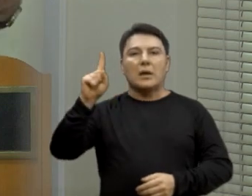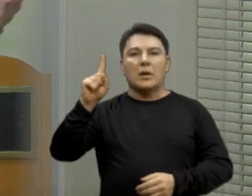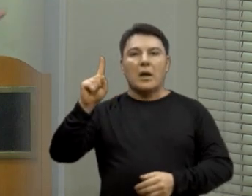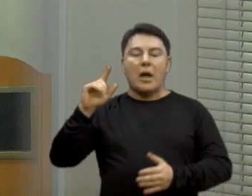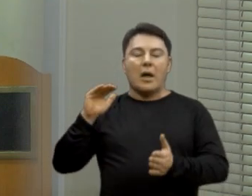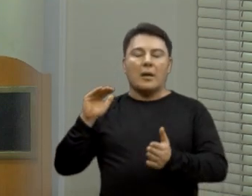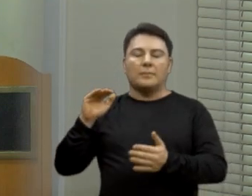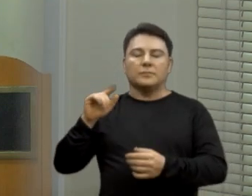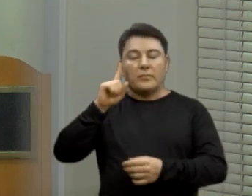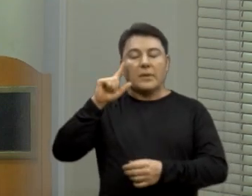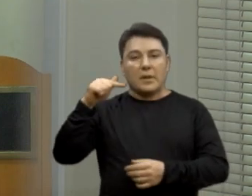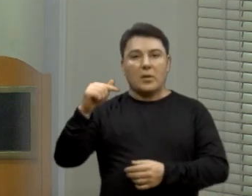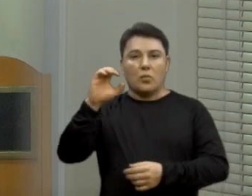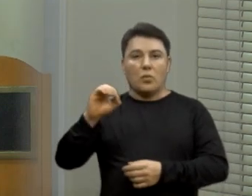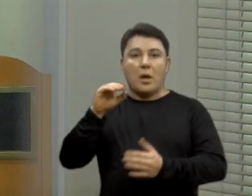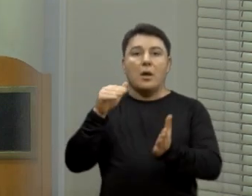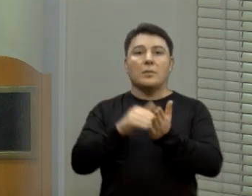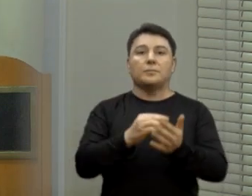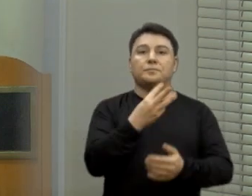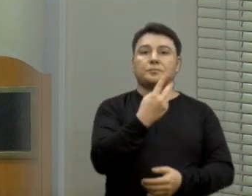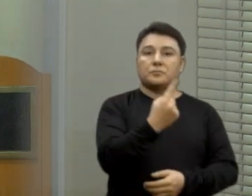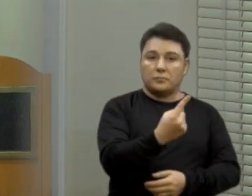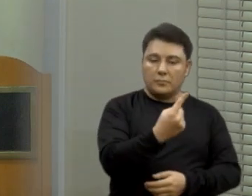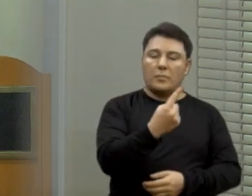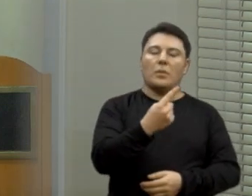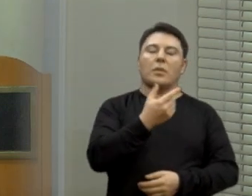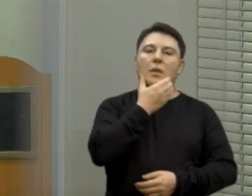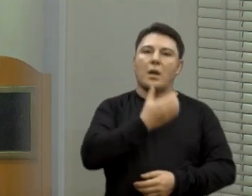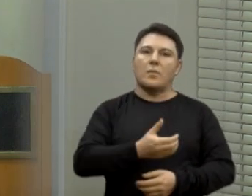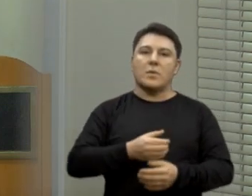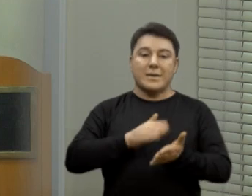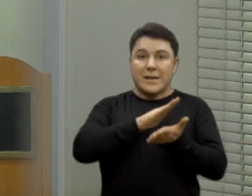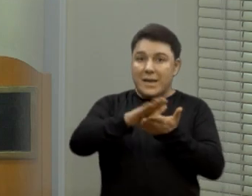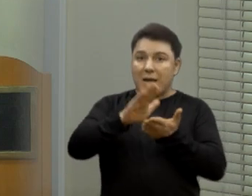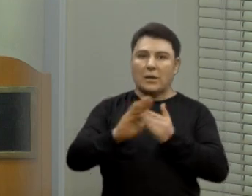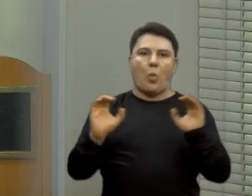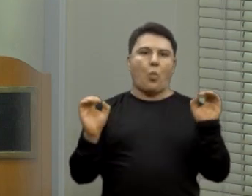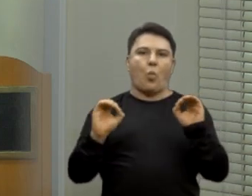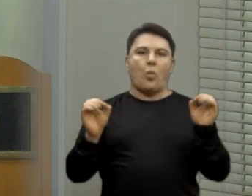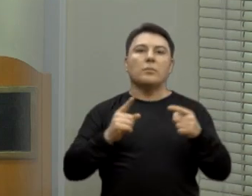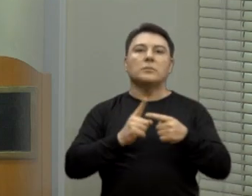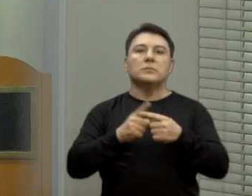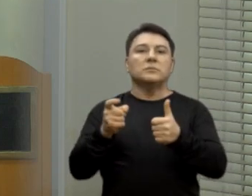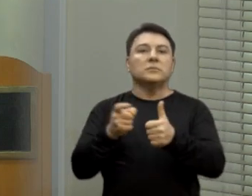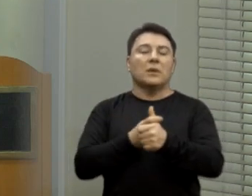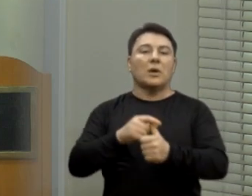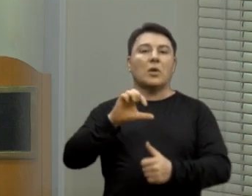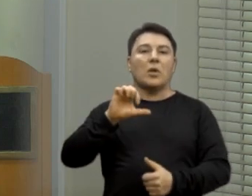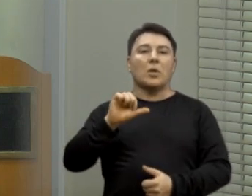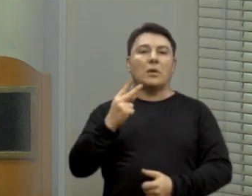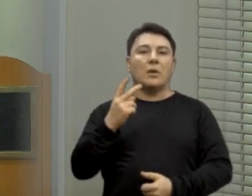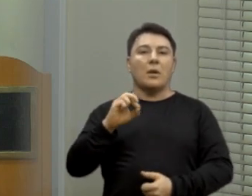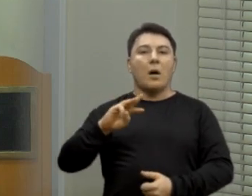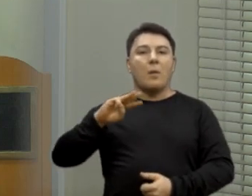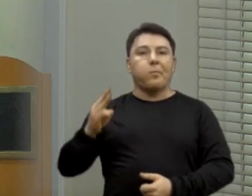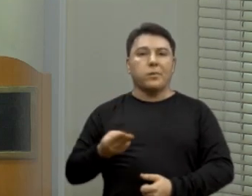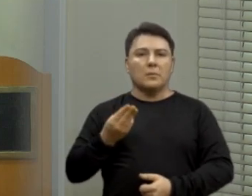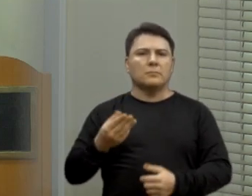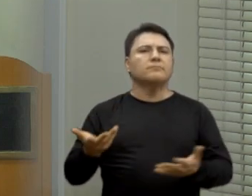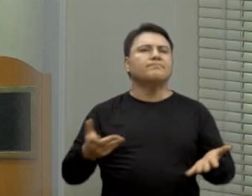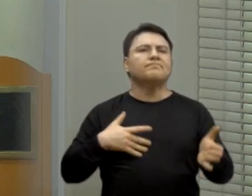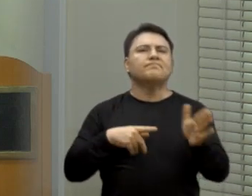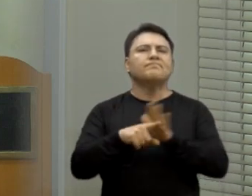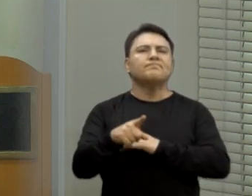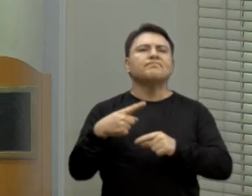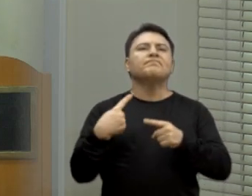dezembro, para economizar esses 920 milhões de dívidas que a prefeitura tem. A pergunta que fica também é, os nossos